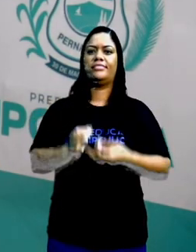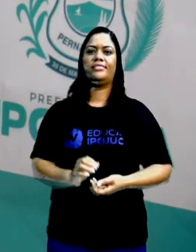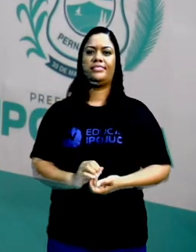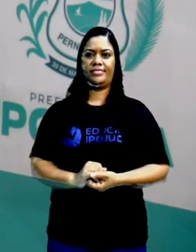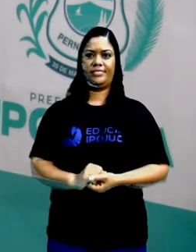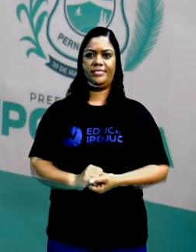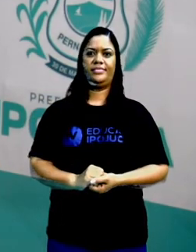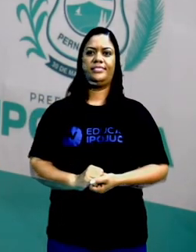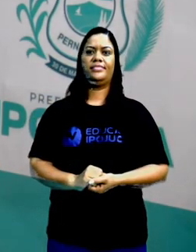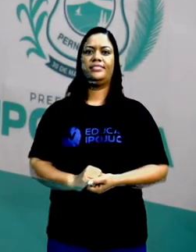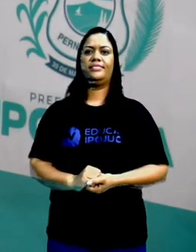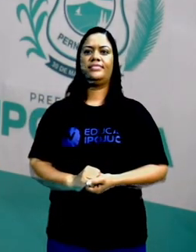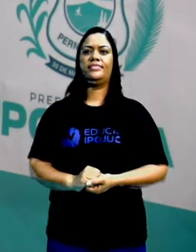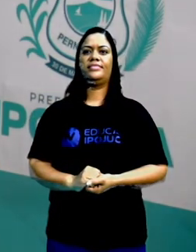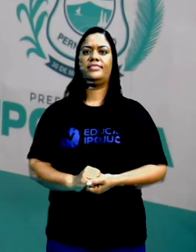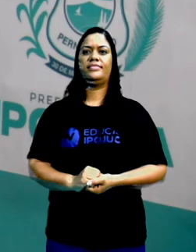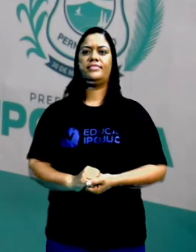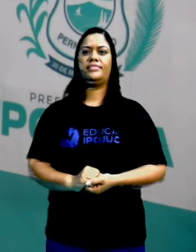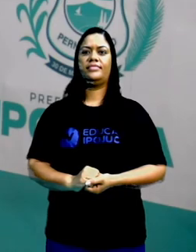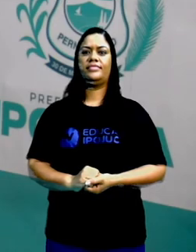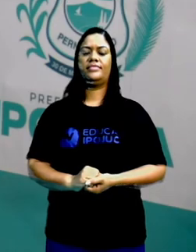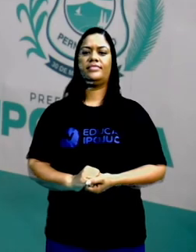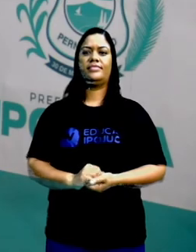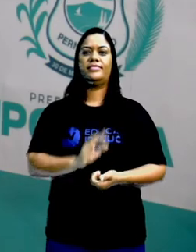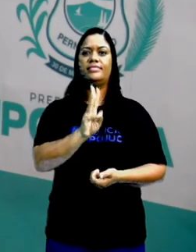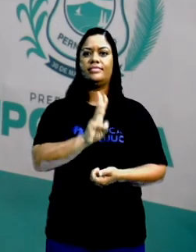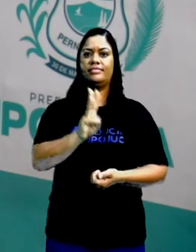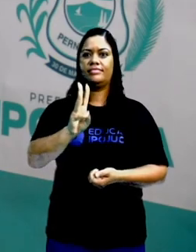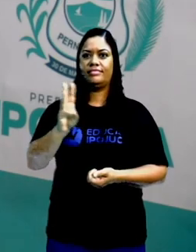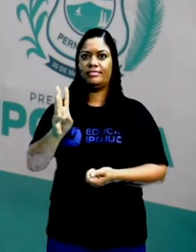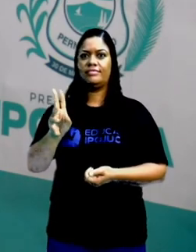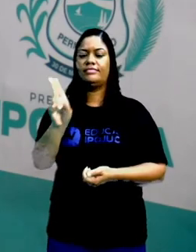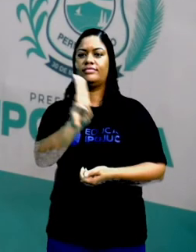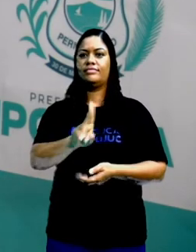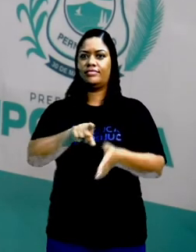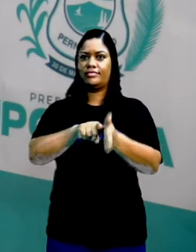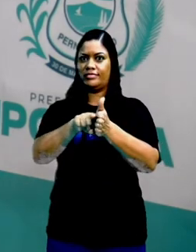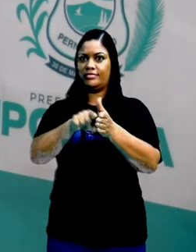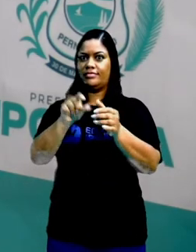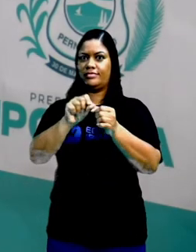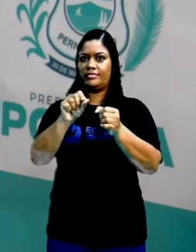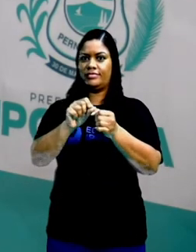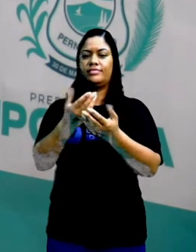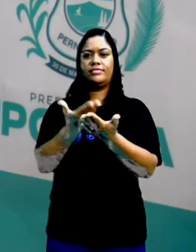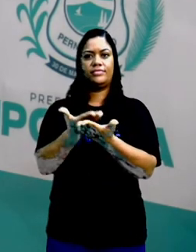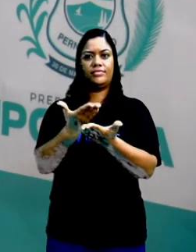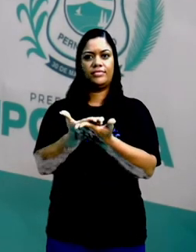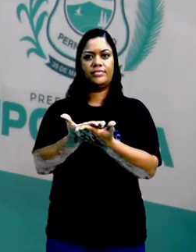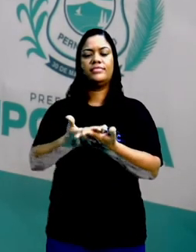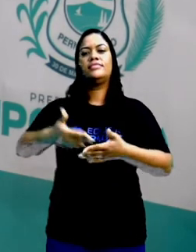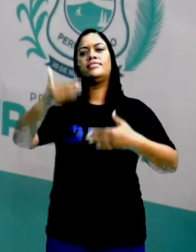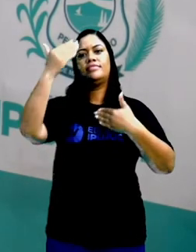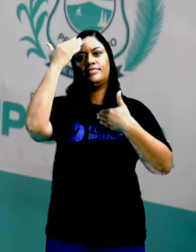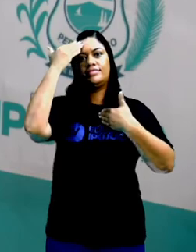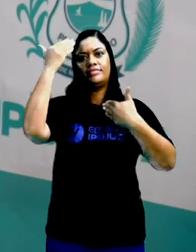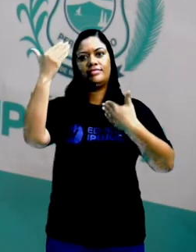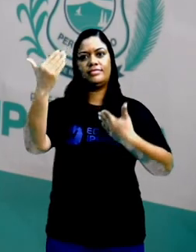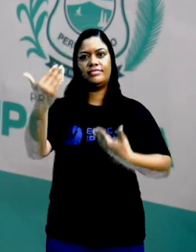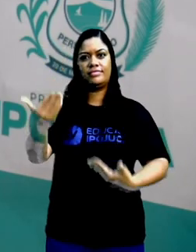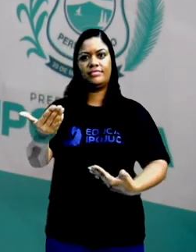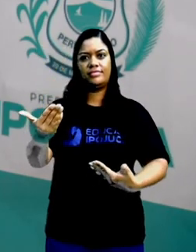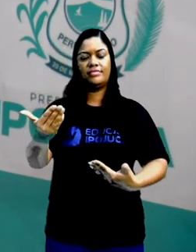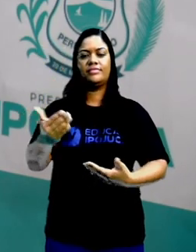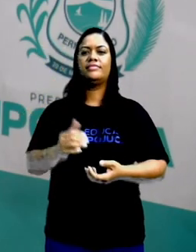Ok e aqui vem aí as nossas referências Segue aí o nosso muito muito isso